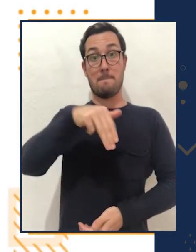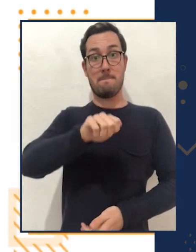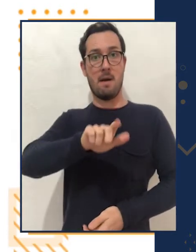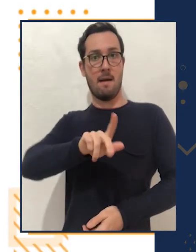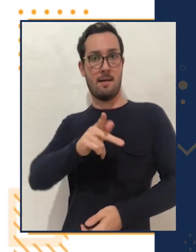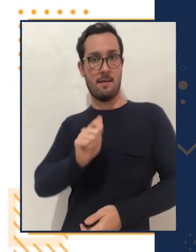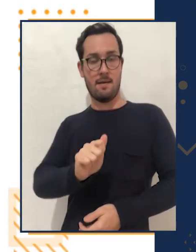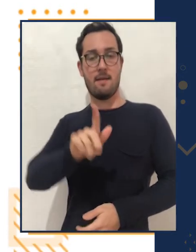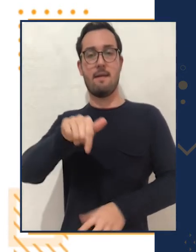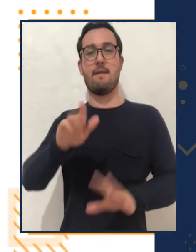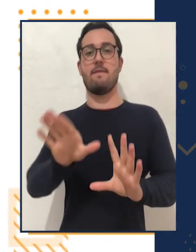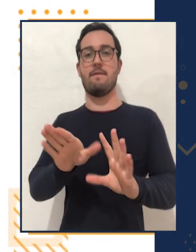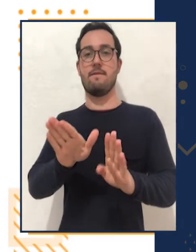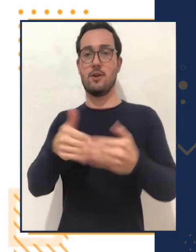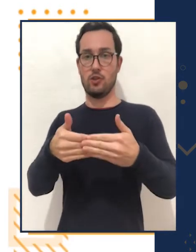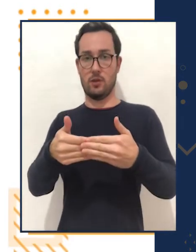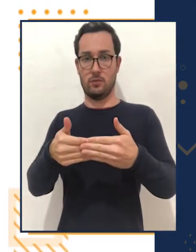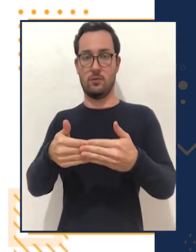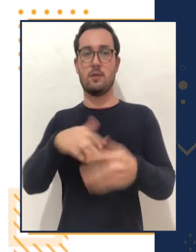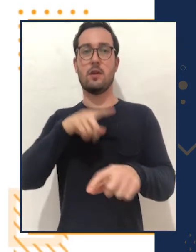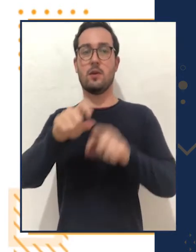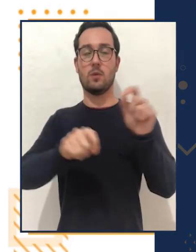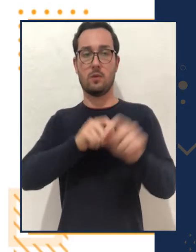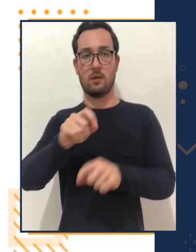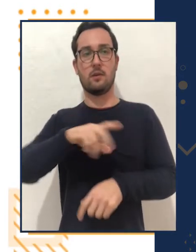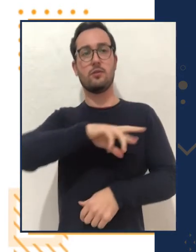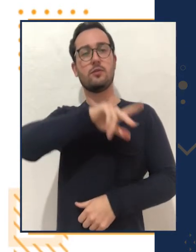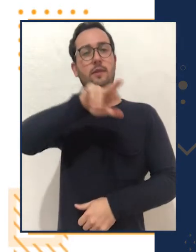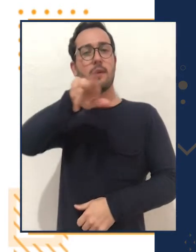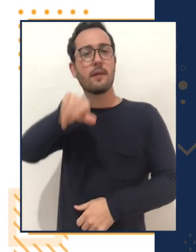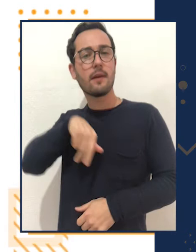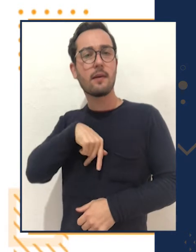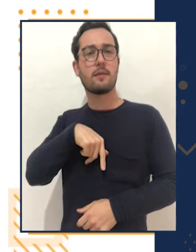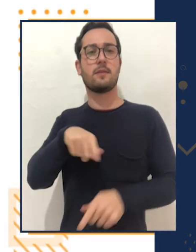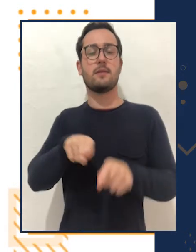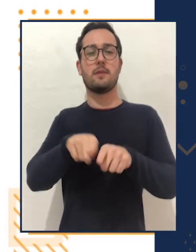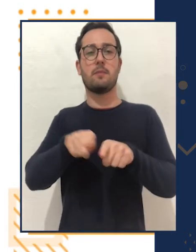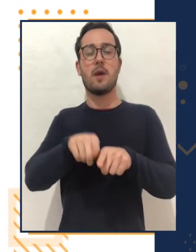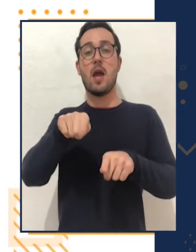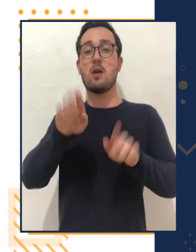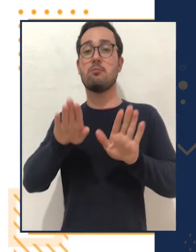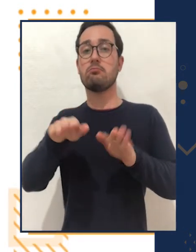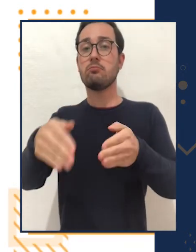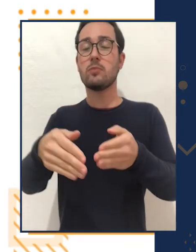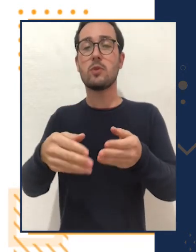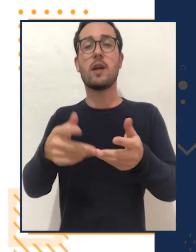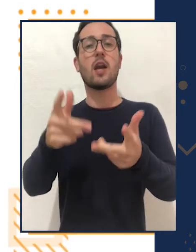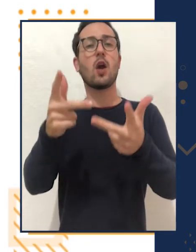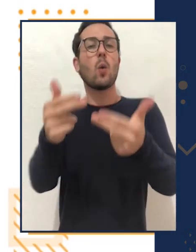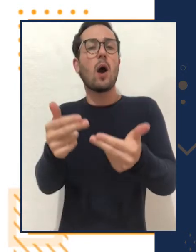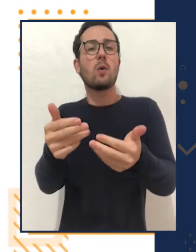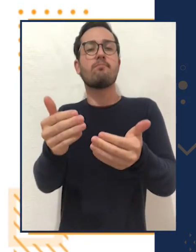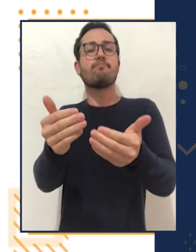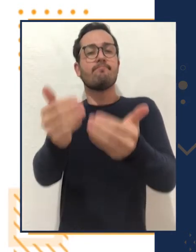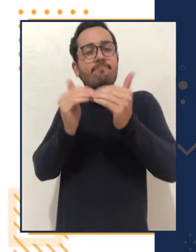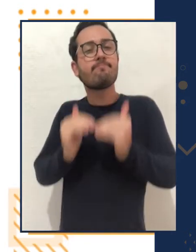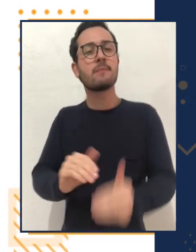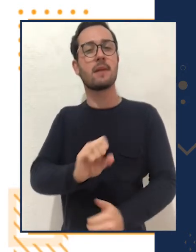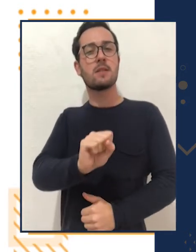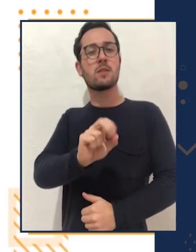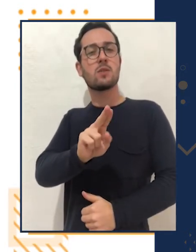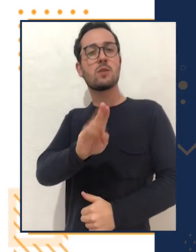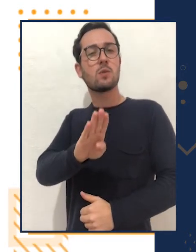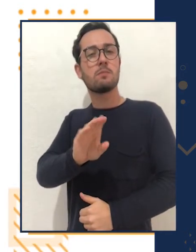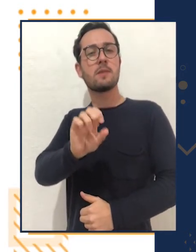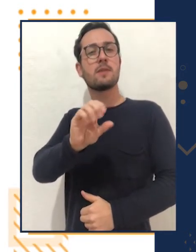os cálculos. Então, nó, malha e ramo. Então, o nó ele é especificado como um ponto do circuito onde se conectam três